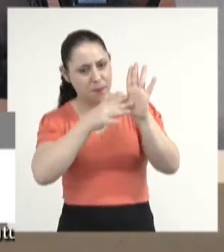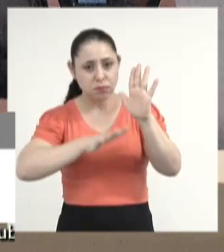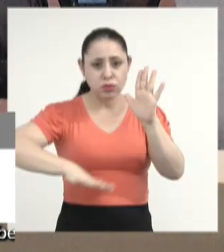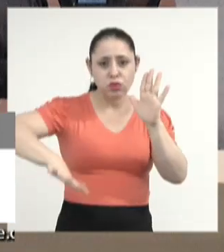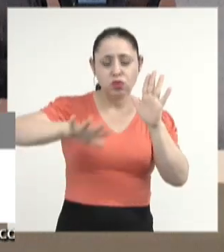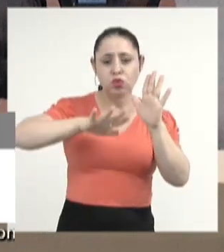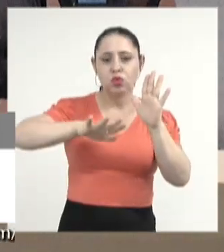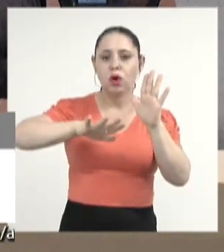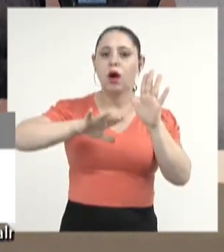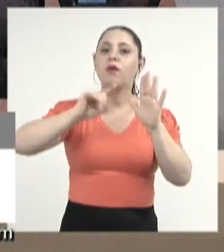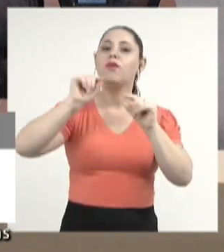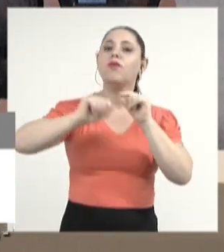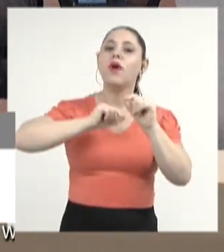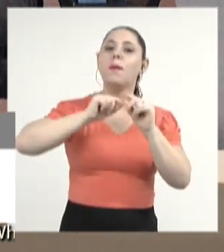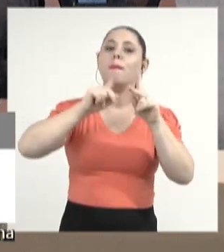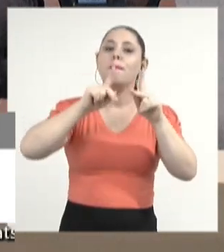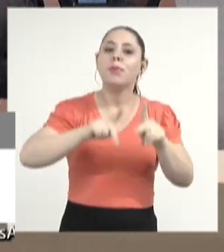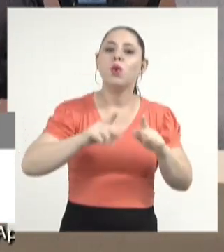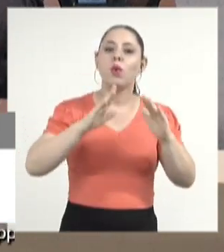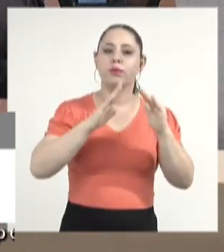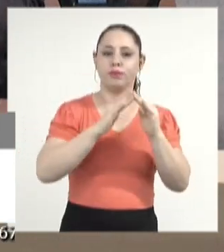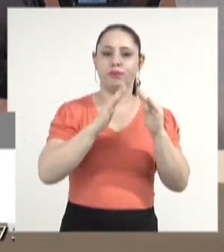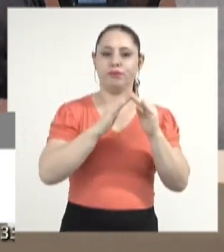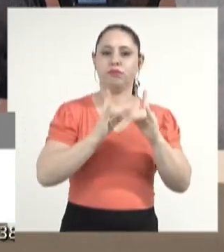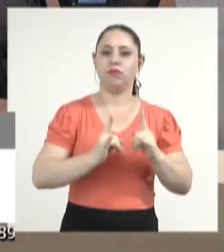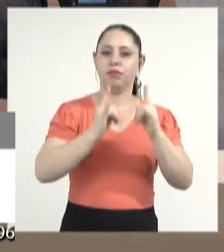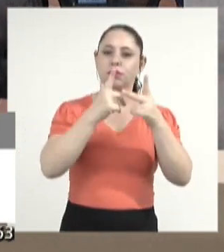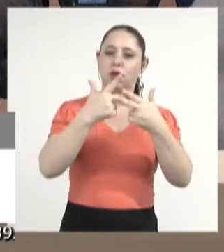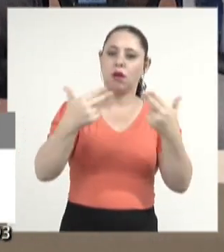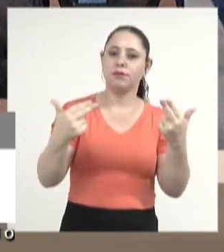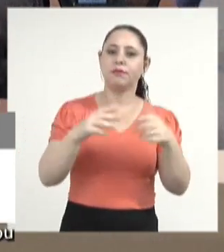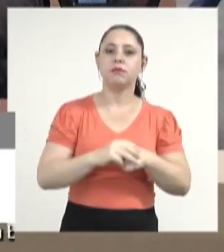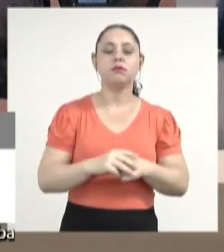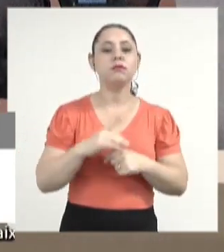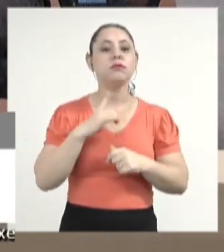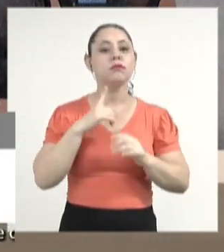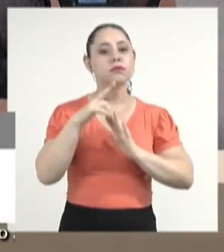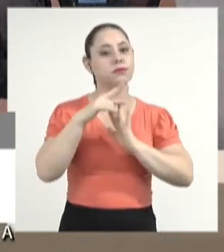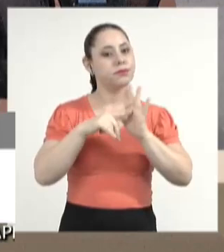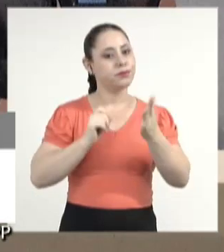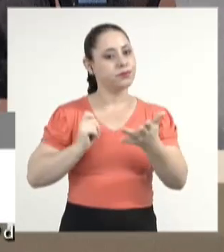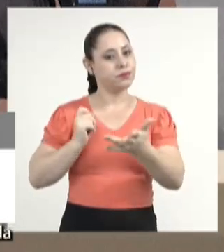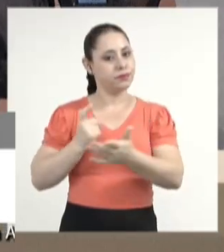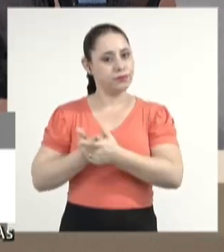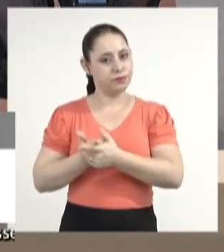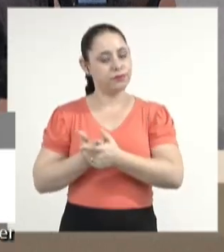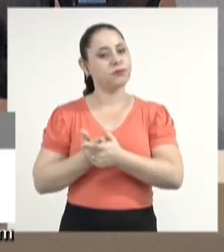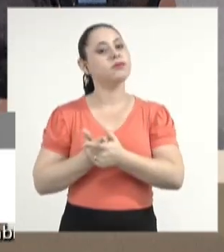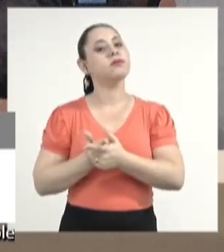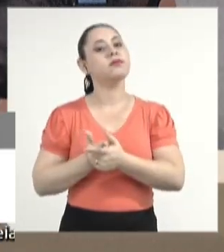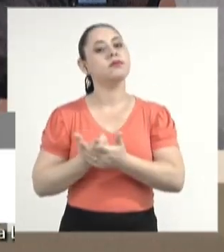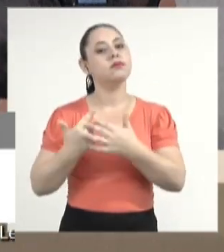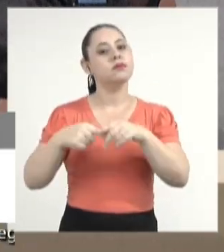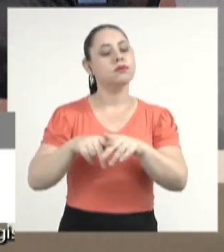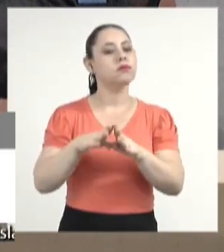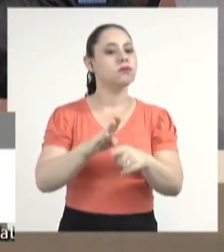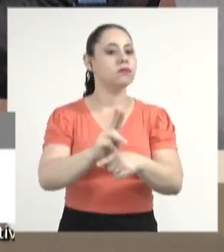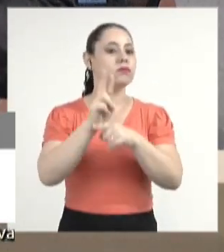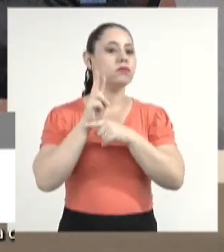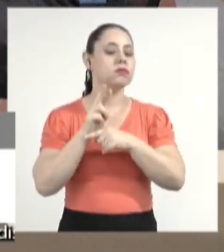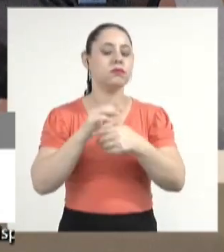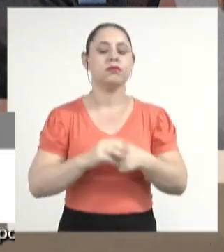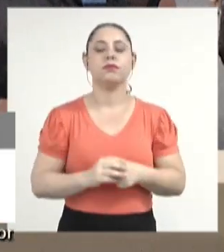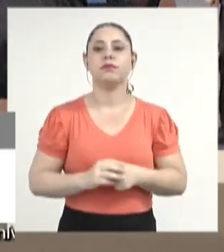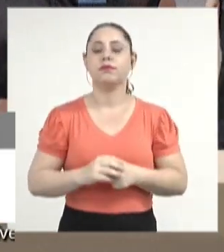gestão de bens imóveis públicos. Tem regras aí para aquisição, alienação e oneração.